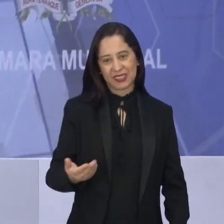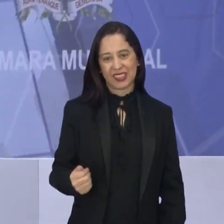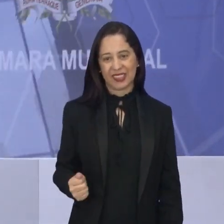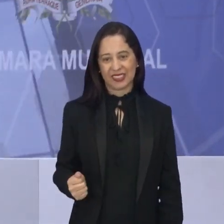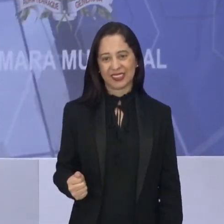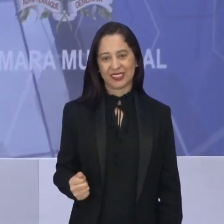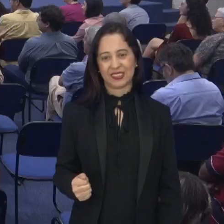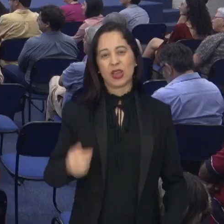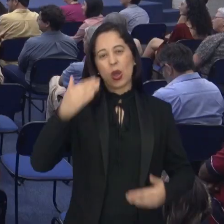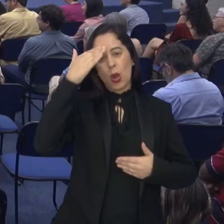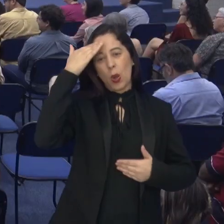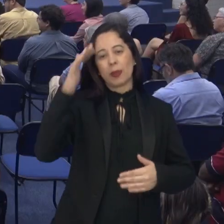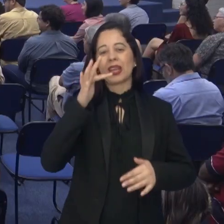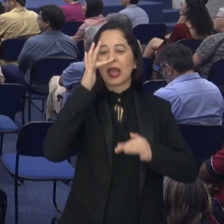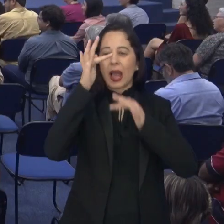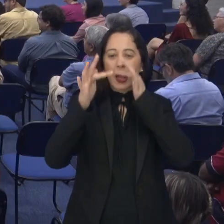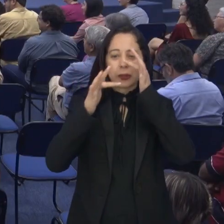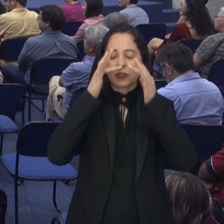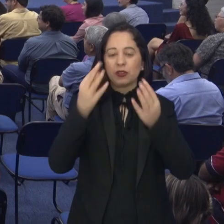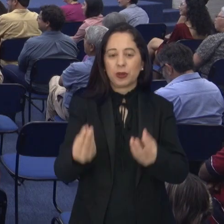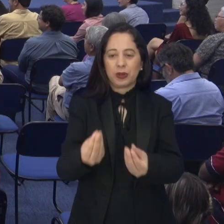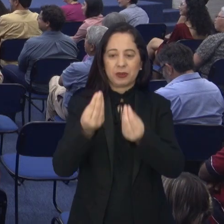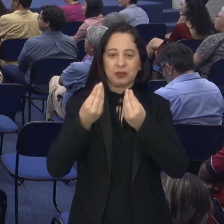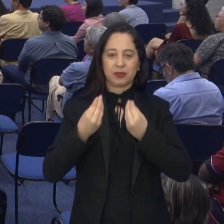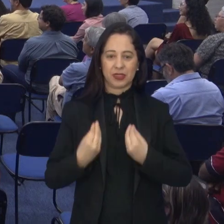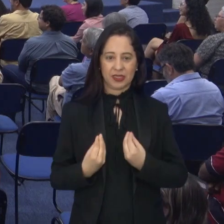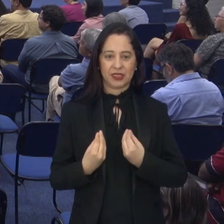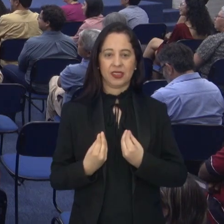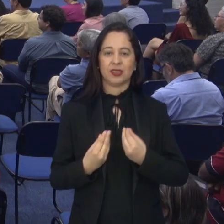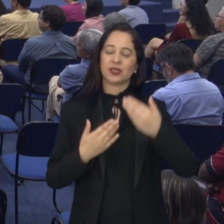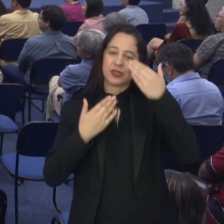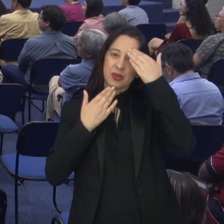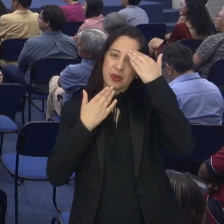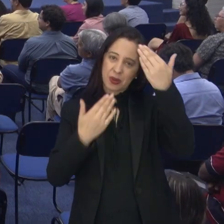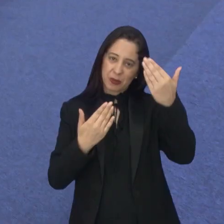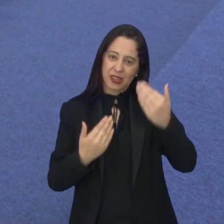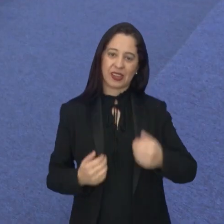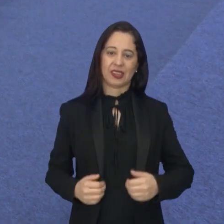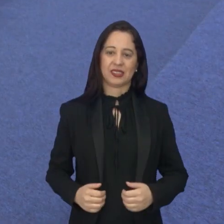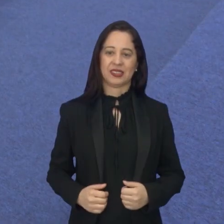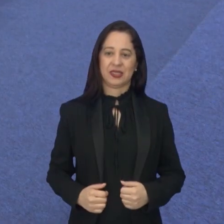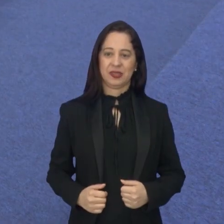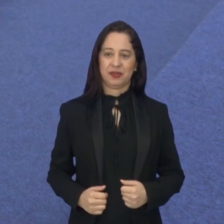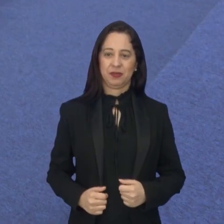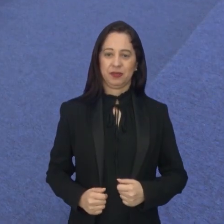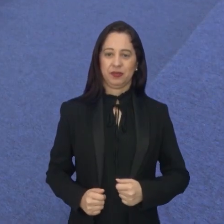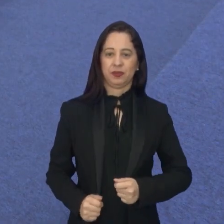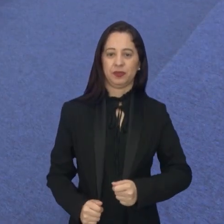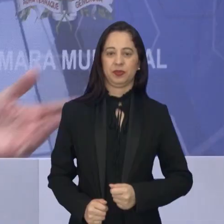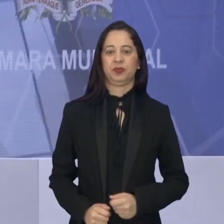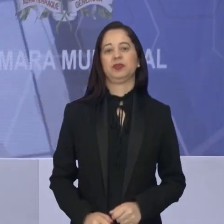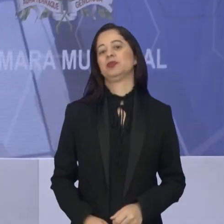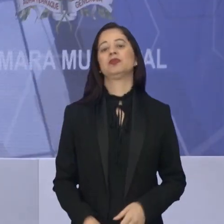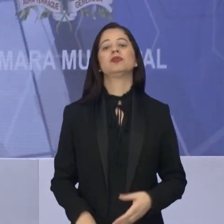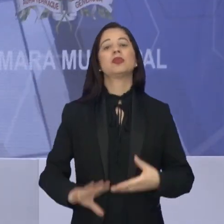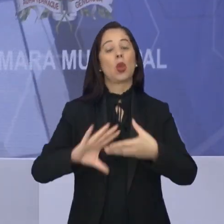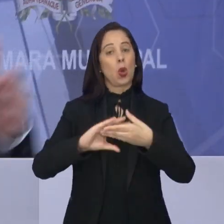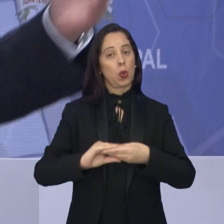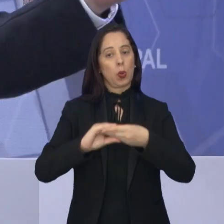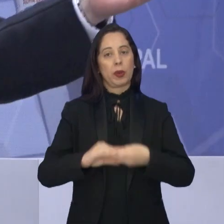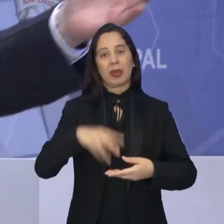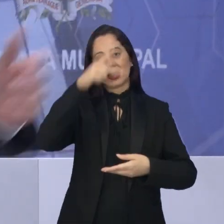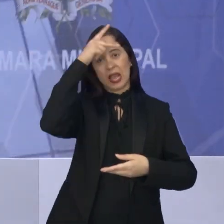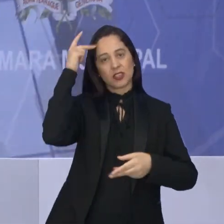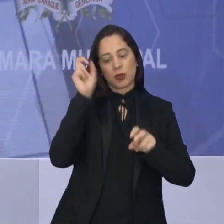essas lindas flores aqui que você providenciou, viu? Em seu nome, eu agradeço a presença de todos. Queria saudar a mesa,